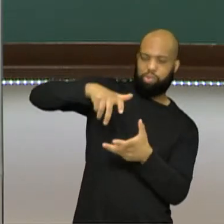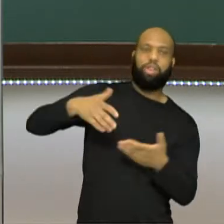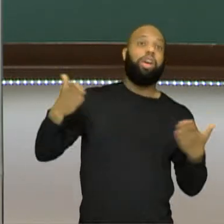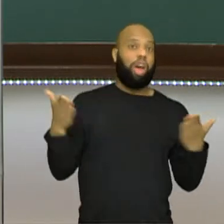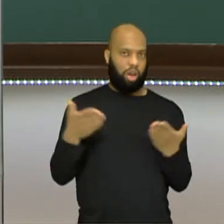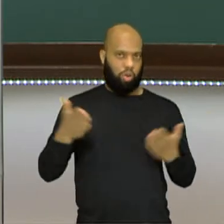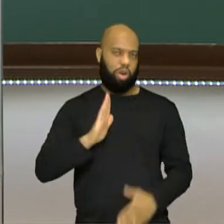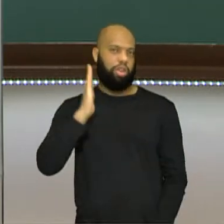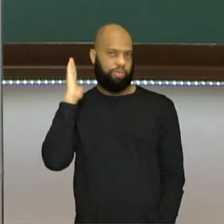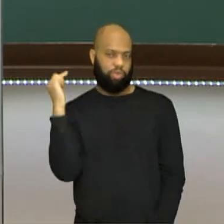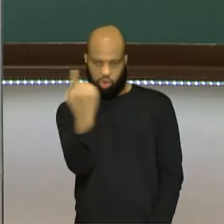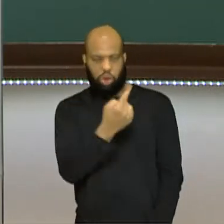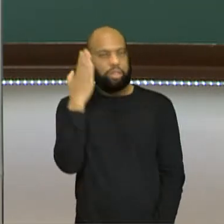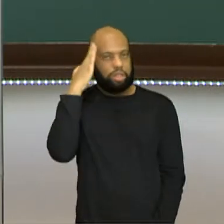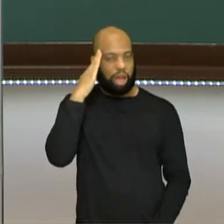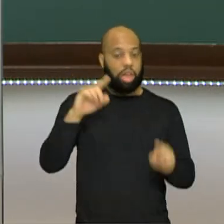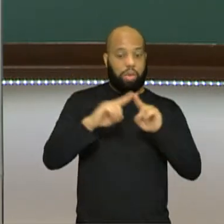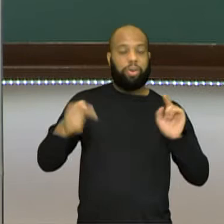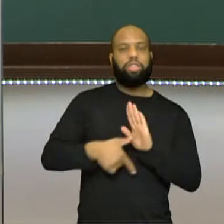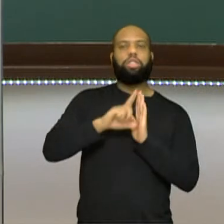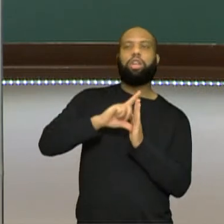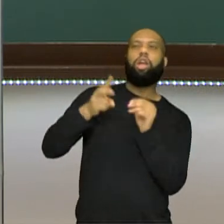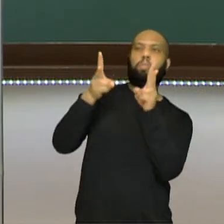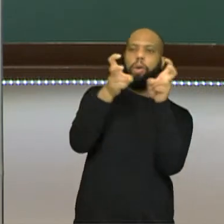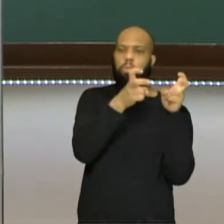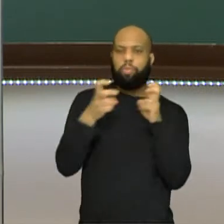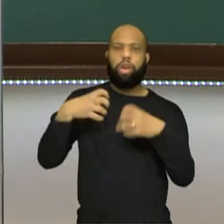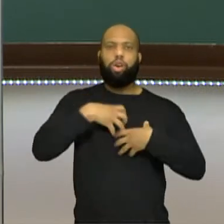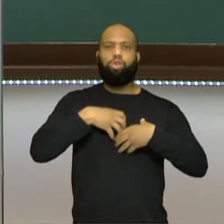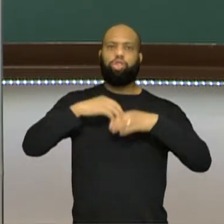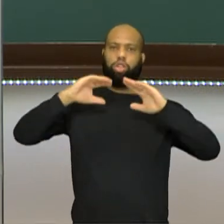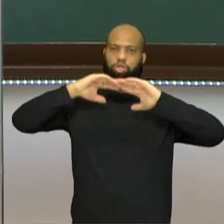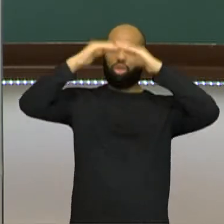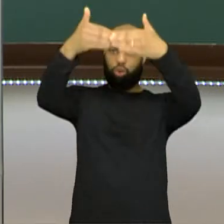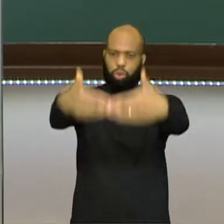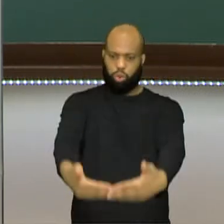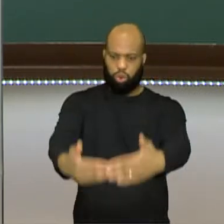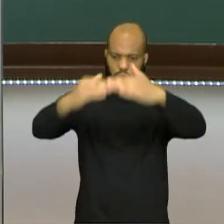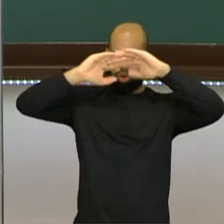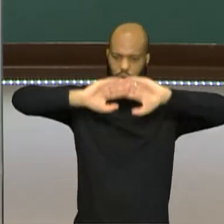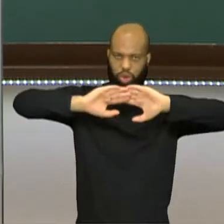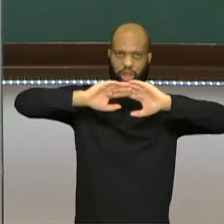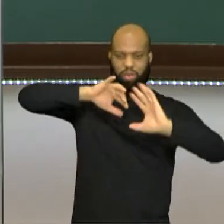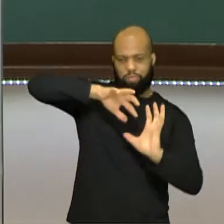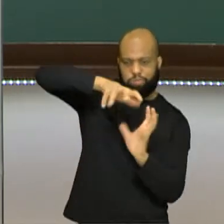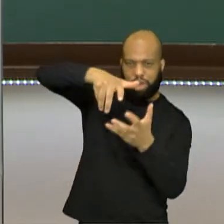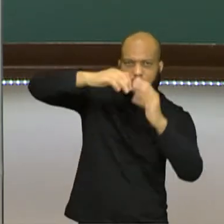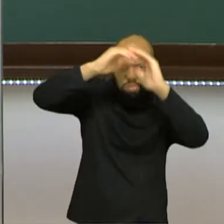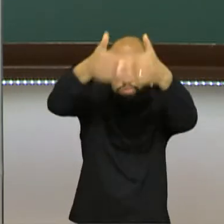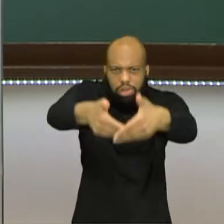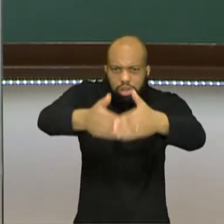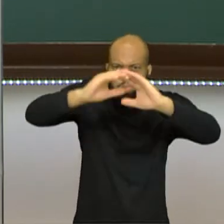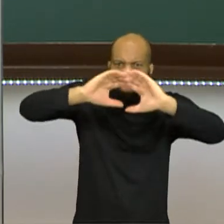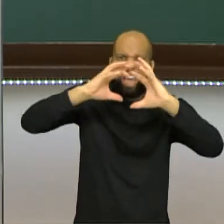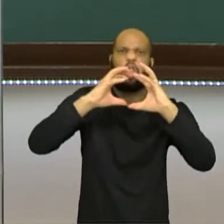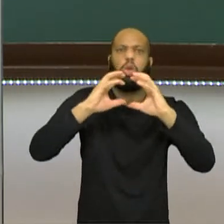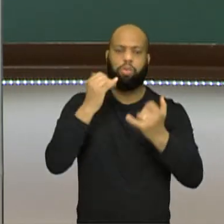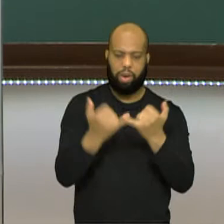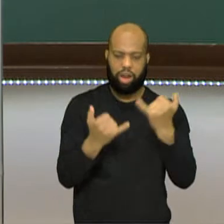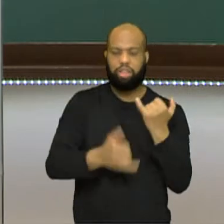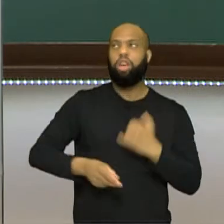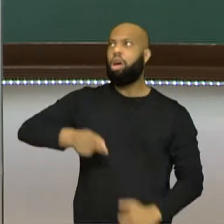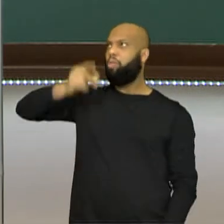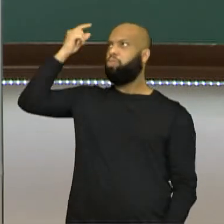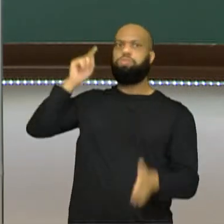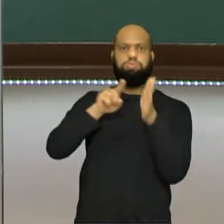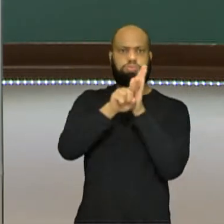nós temos ciência disso, ele vai observar essa curvatura, que, de certa forma, já haviam pesquisas desde lá da antiguidade